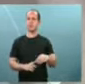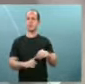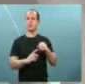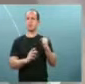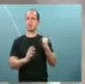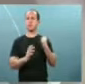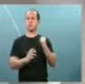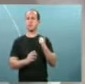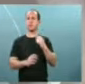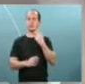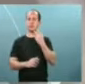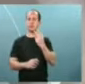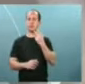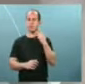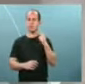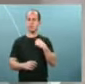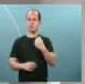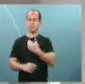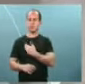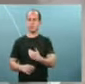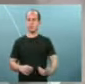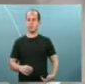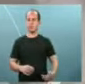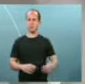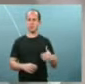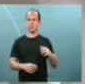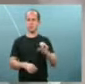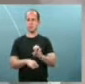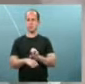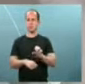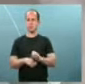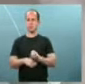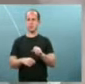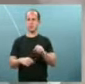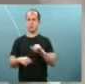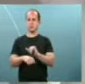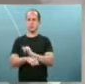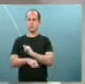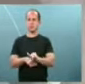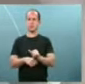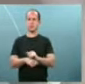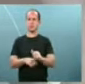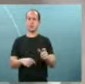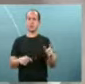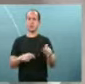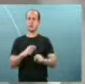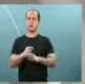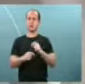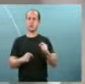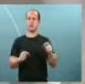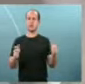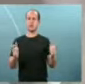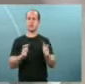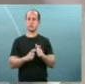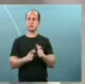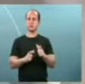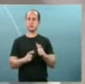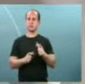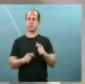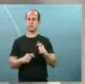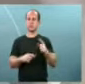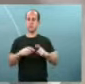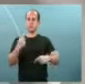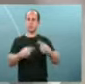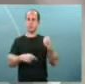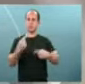medida equivocada do governo do estado, que é a redução do programa do leite. Eu já fiz um pronunciamento aqui a